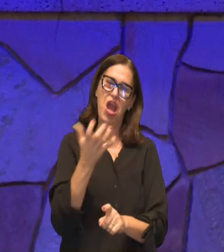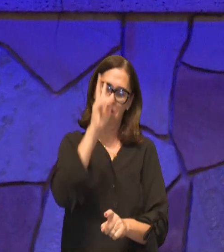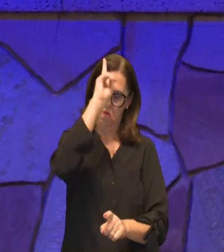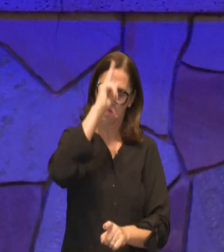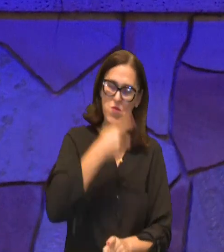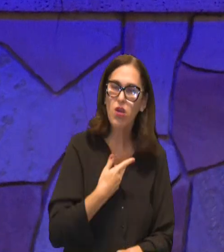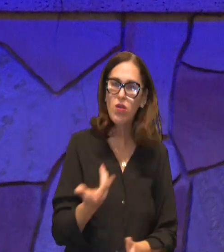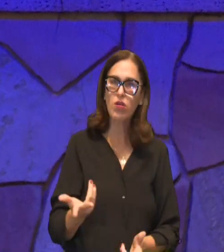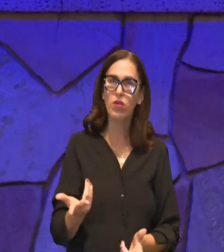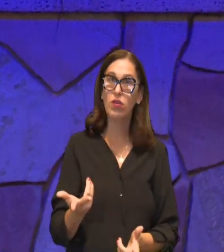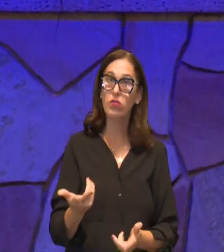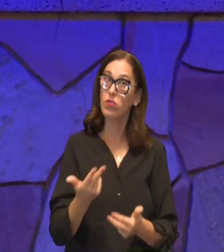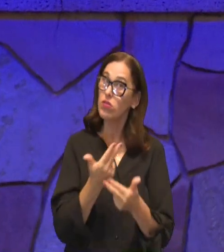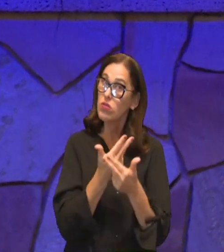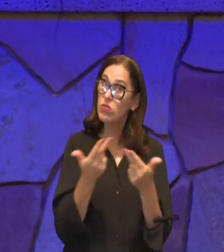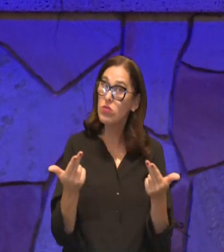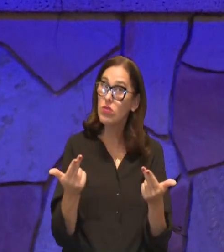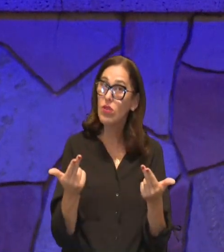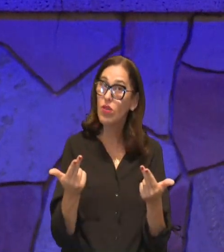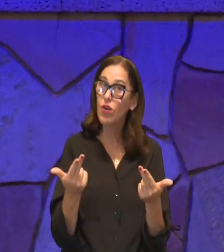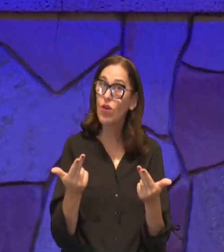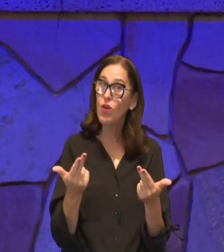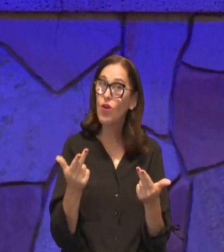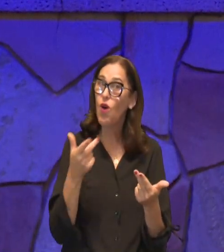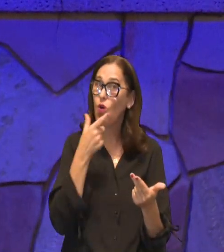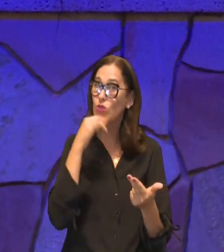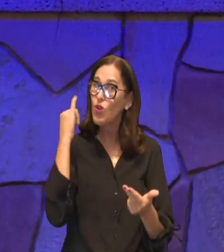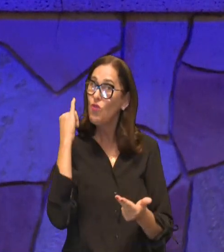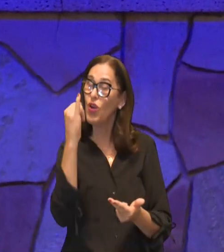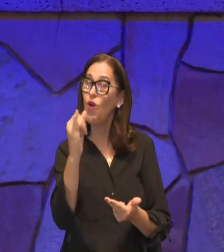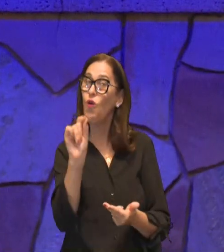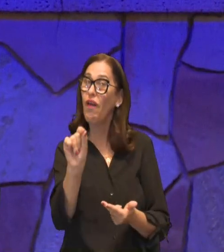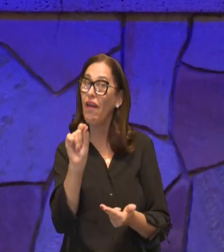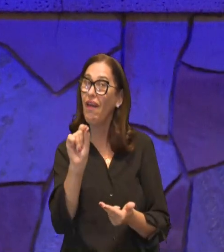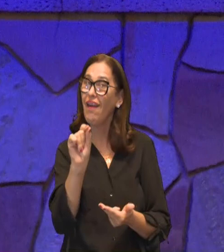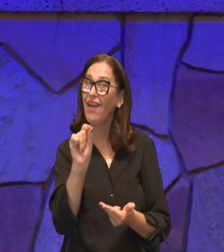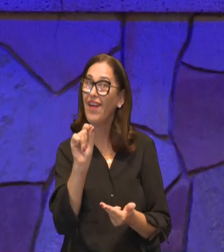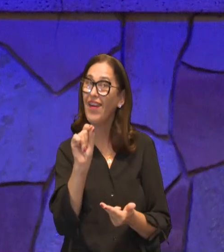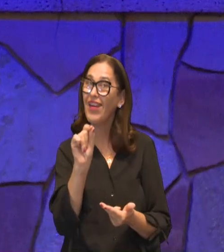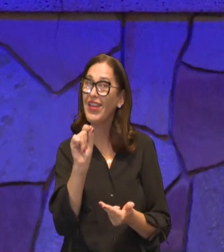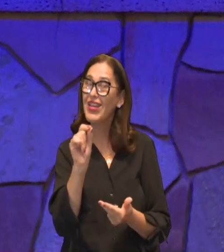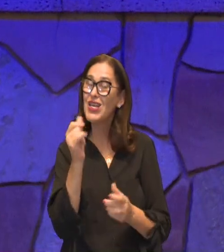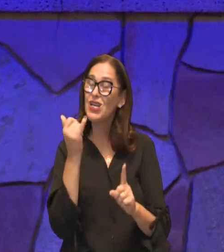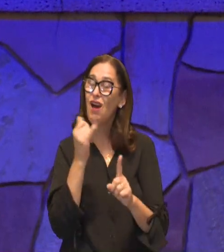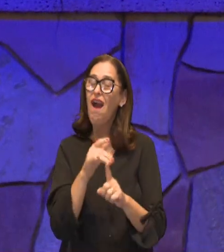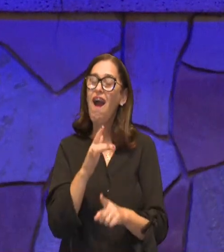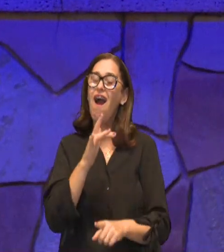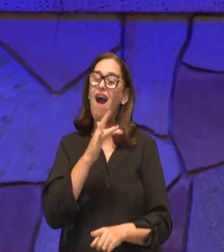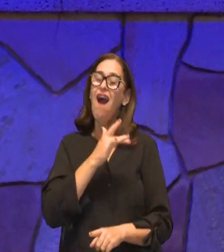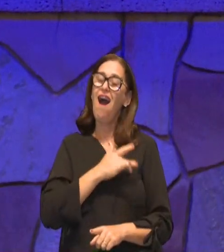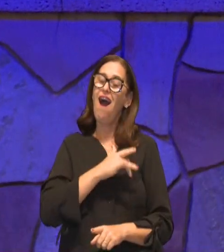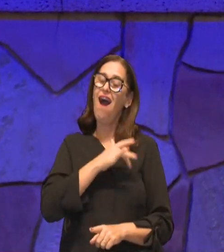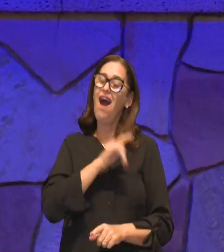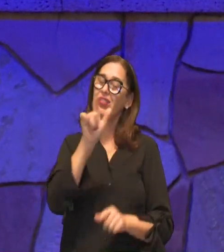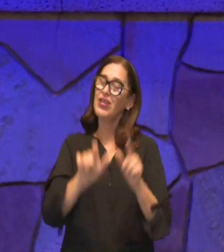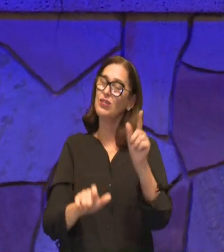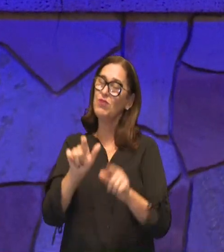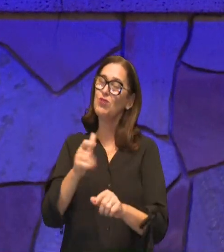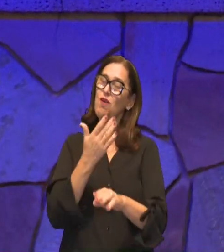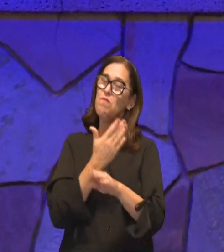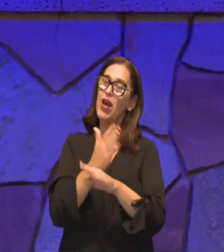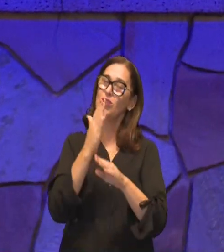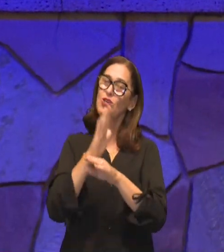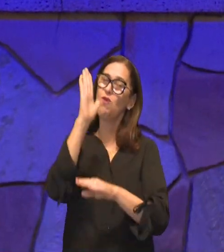Sobre essas coisas, o que disse o Senhor, num dos ais dos profetas: ai daqueles que fazem isso, ai daqueles que